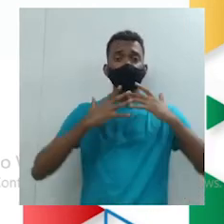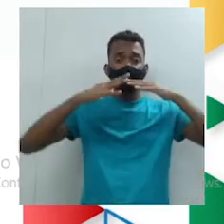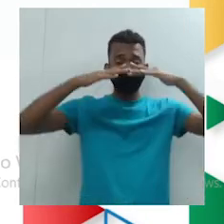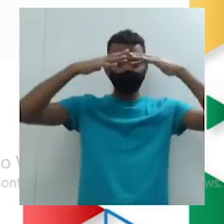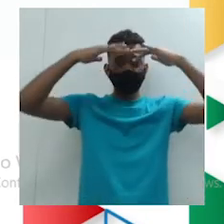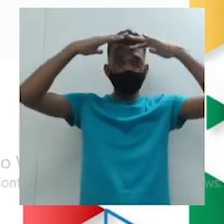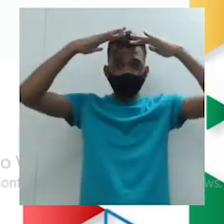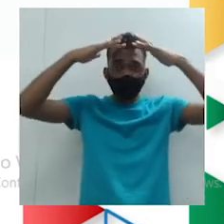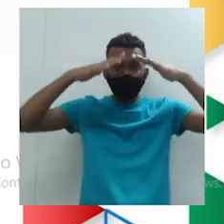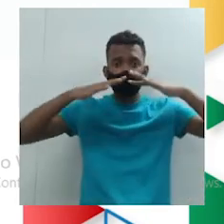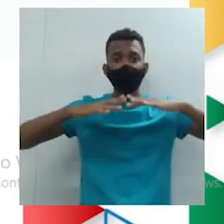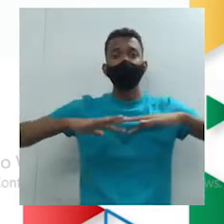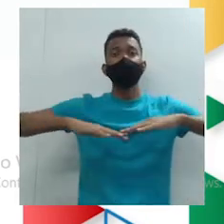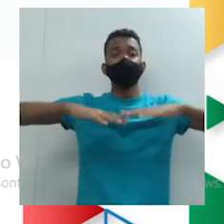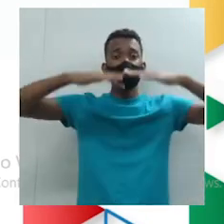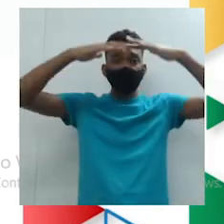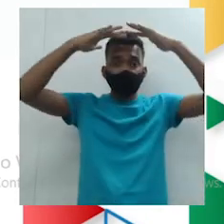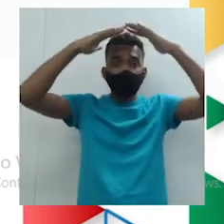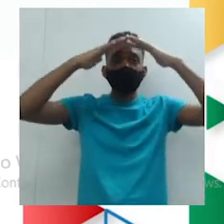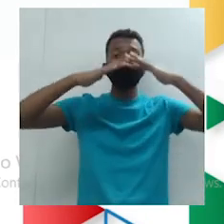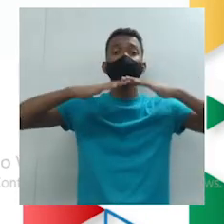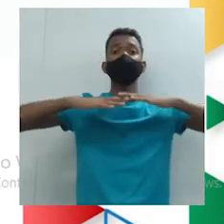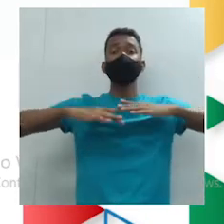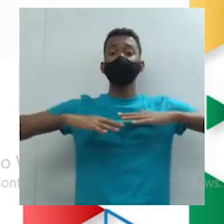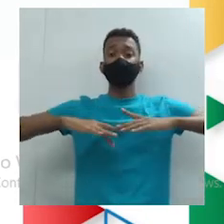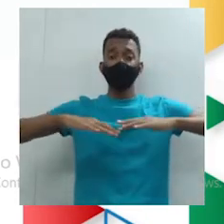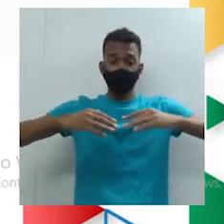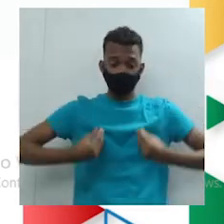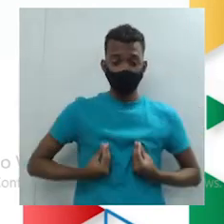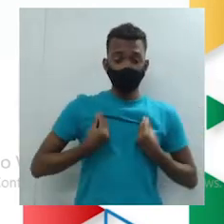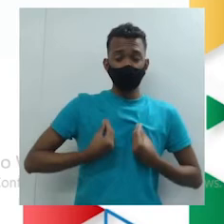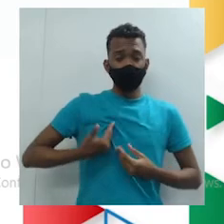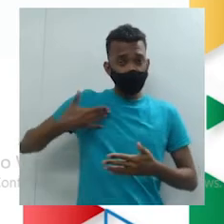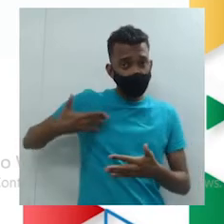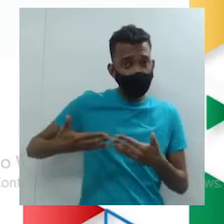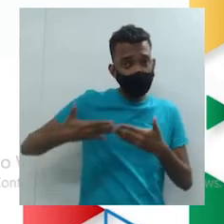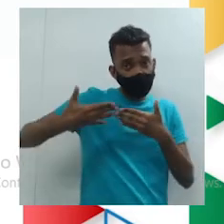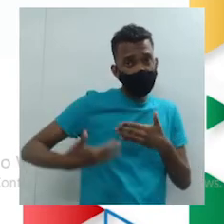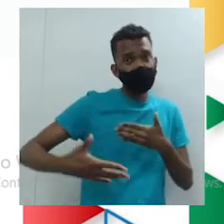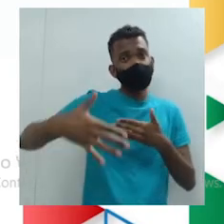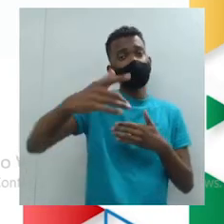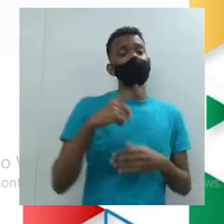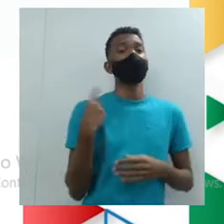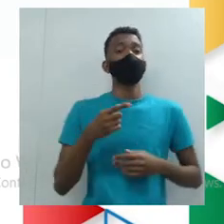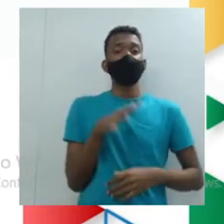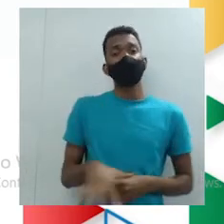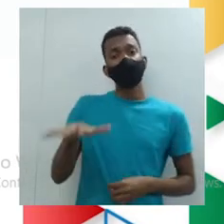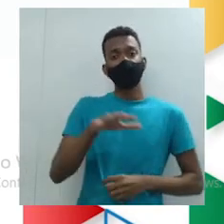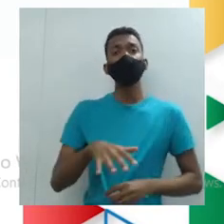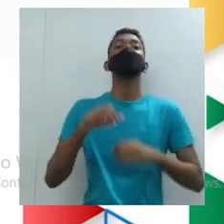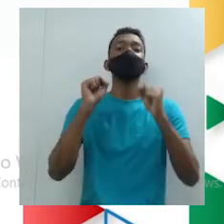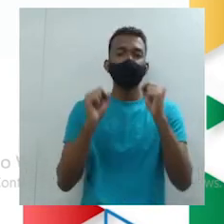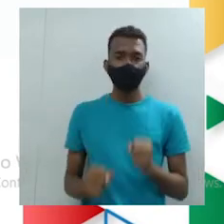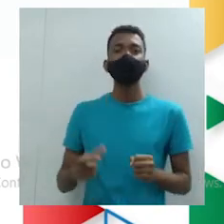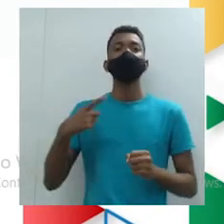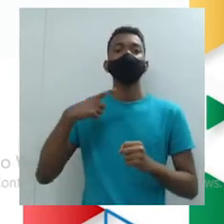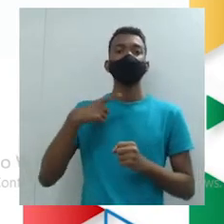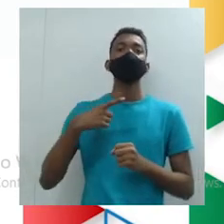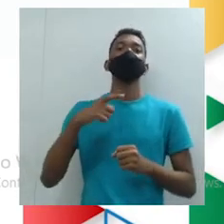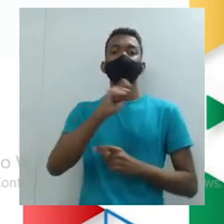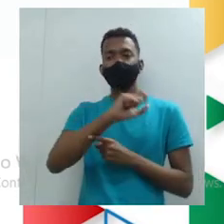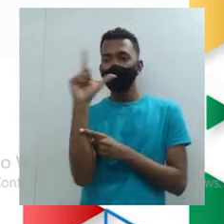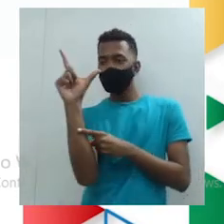nos lembramos que, no excesso que havia em nosso espaço, pudesse haver de azul